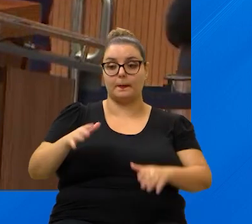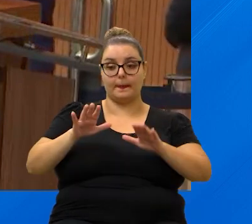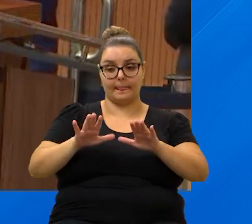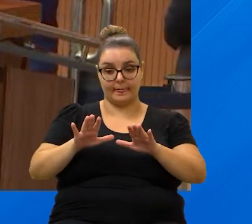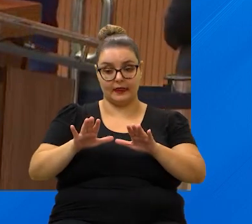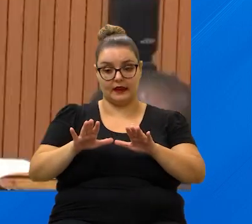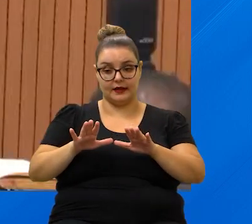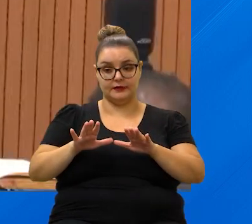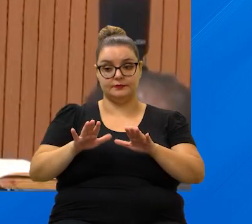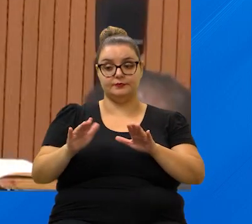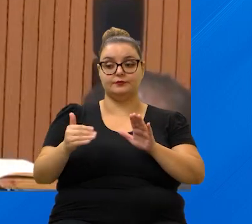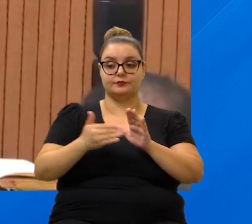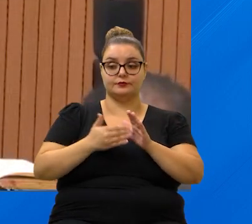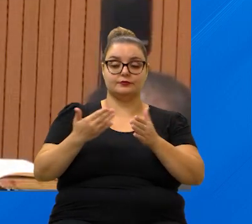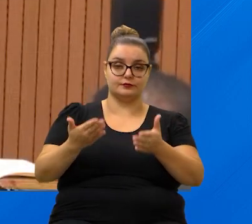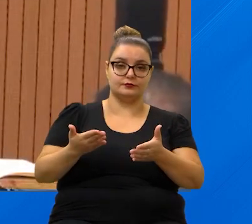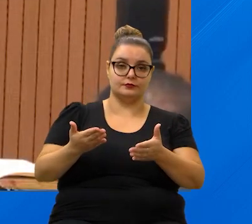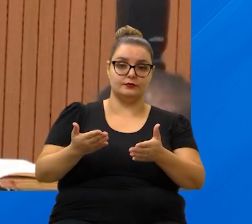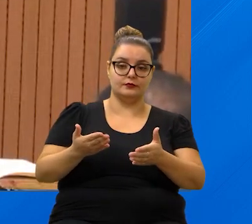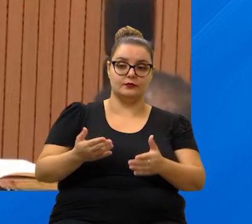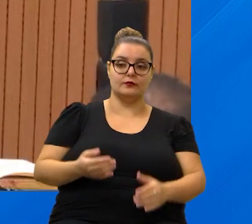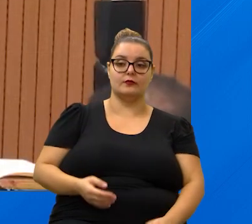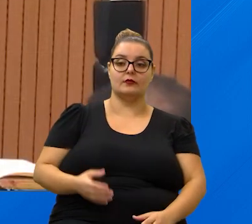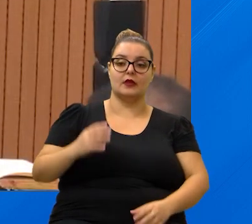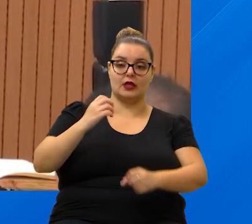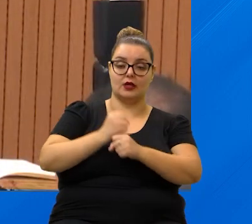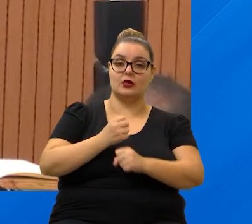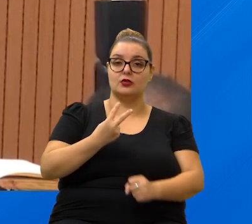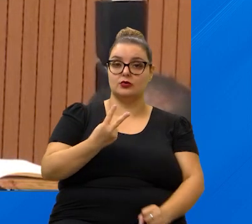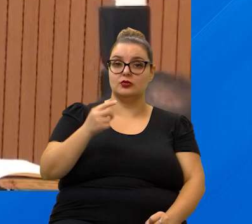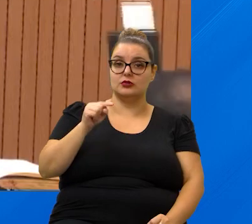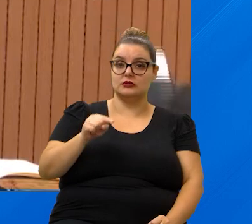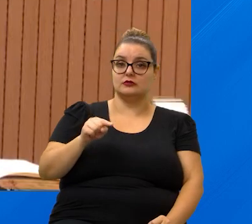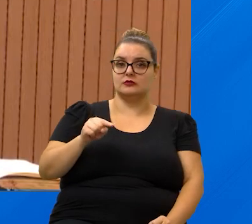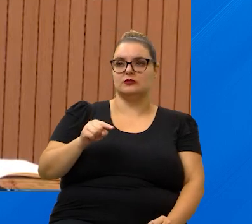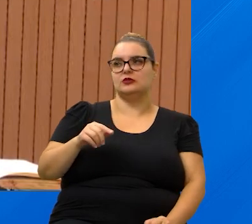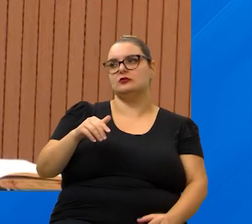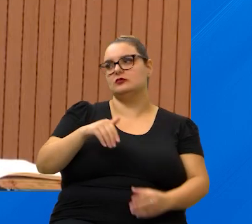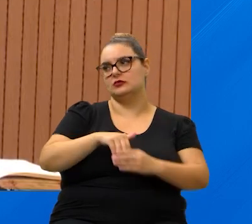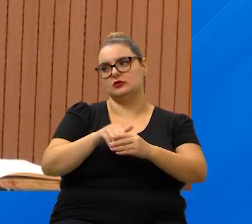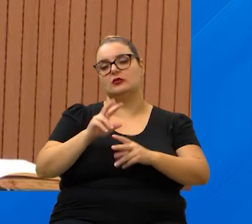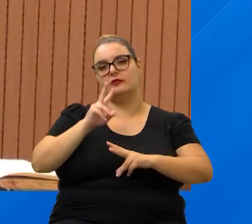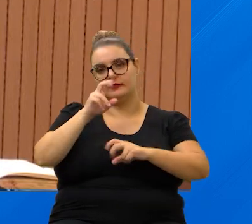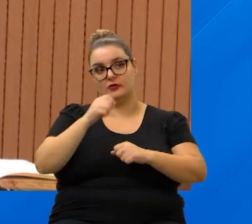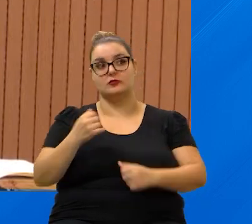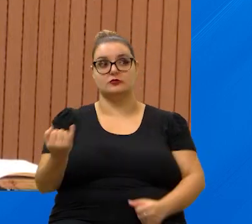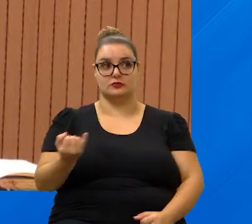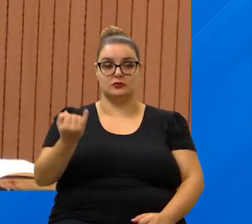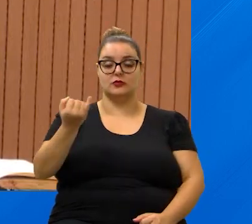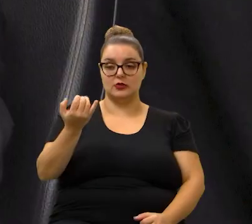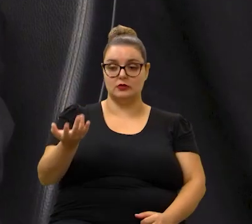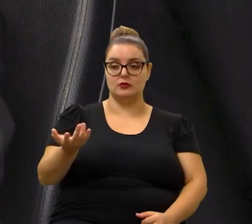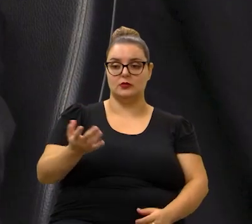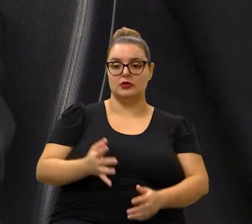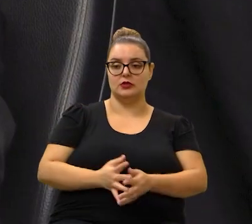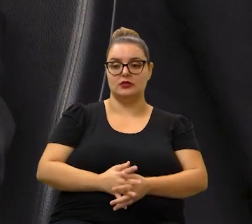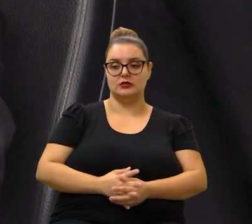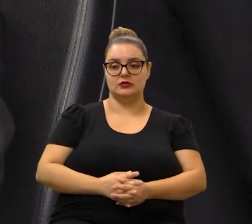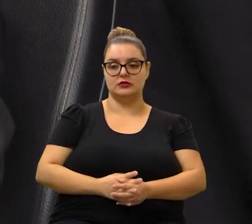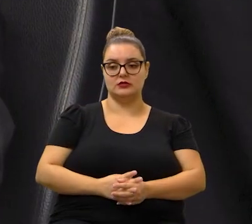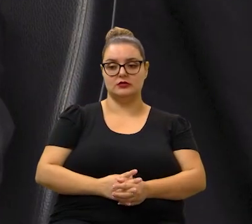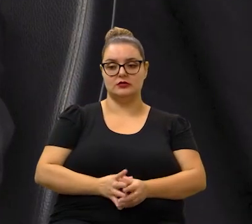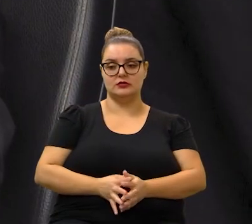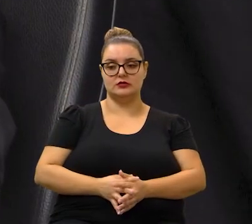mesmo assim eu subi quase 2000 votos é um número muito forte considerado considerável né sim